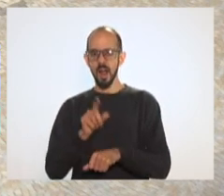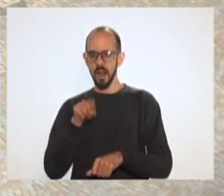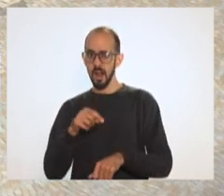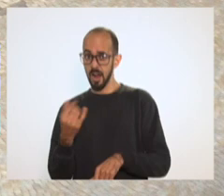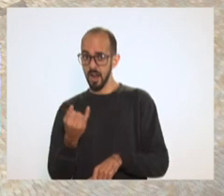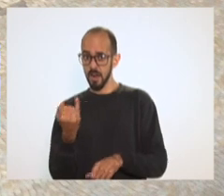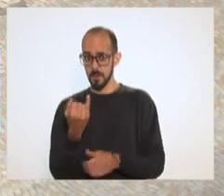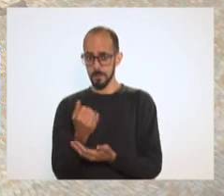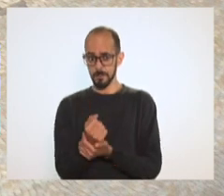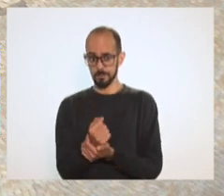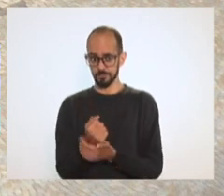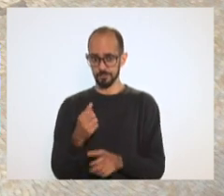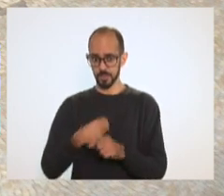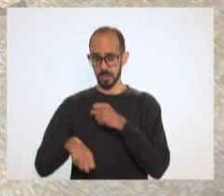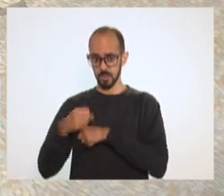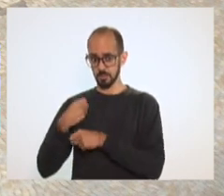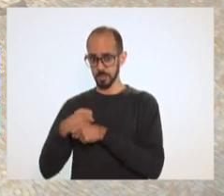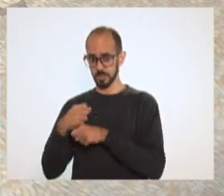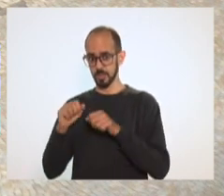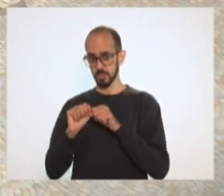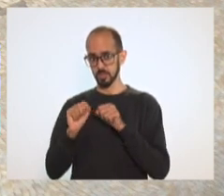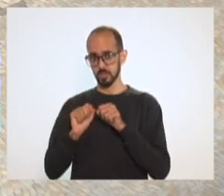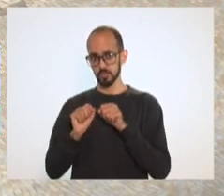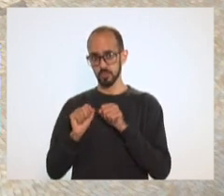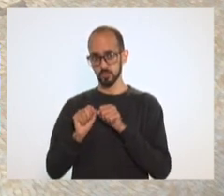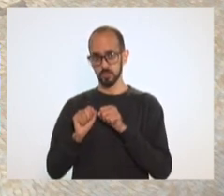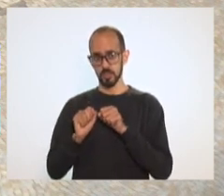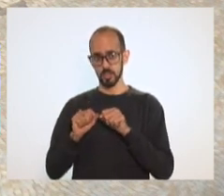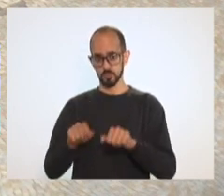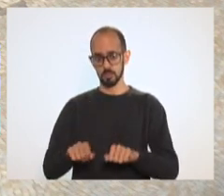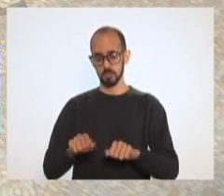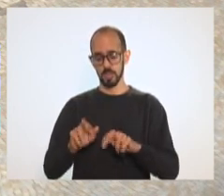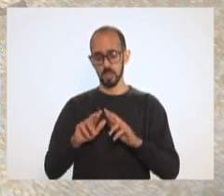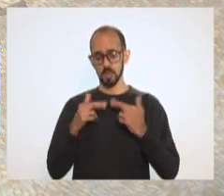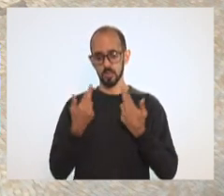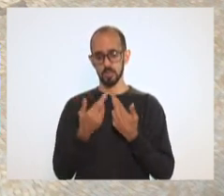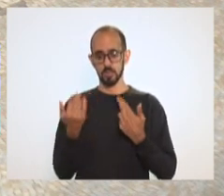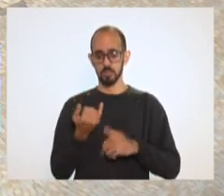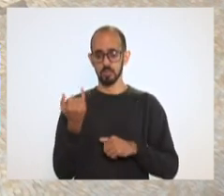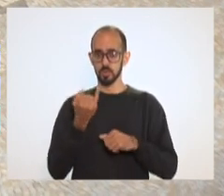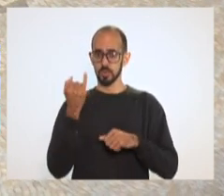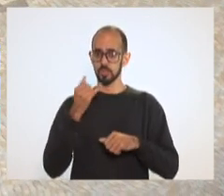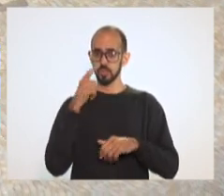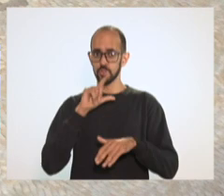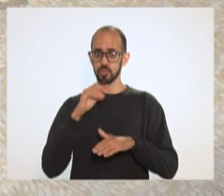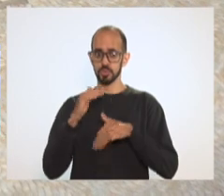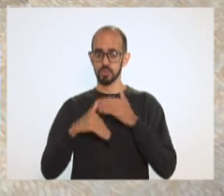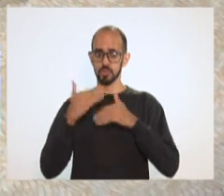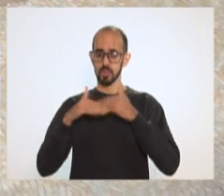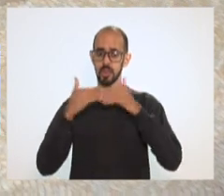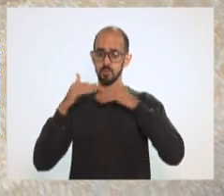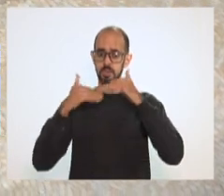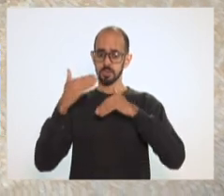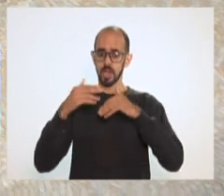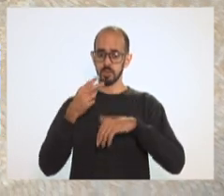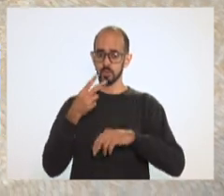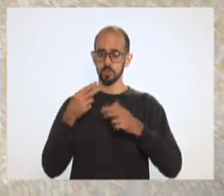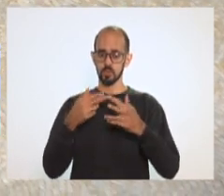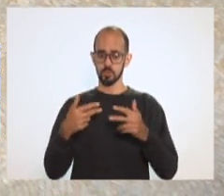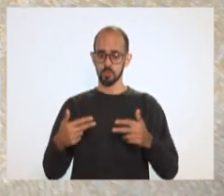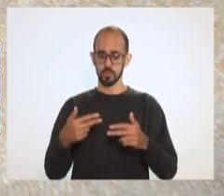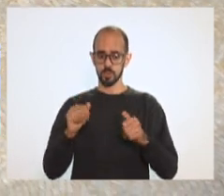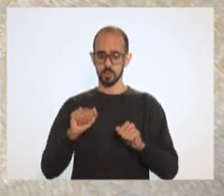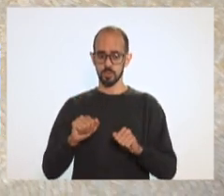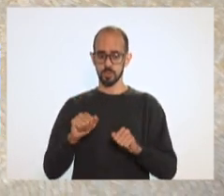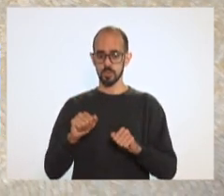e o ano passado fizemos uma luta importante eles conseguiram avançar em duas escalas e a terceira desde